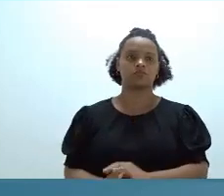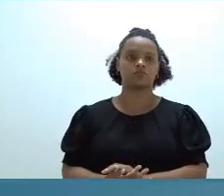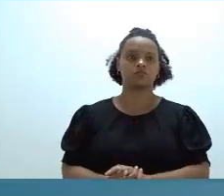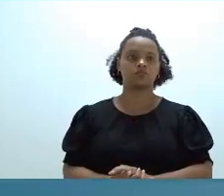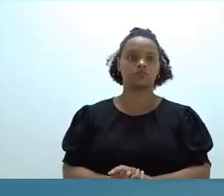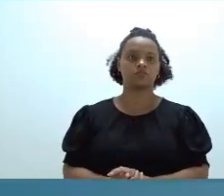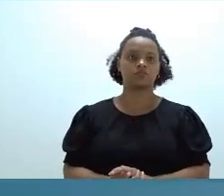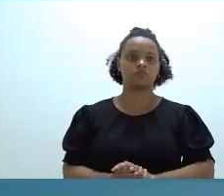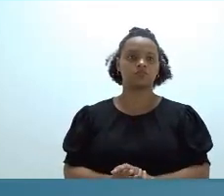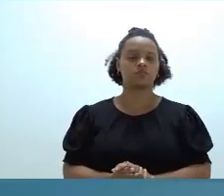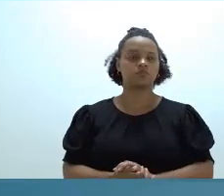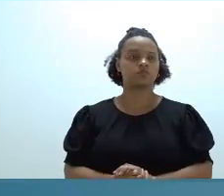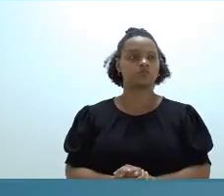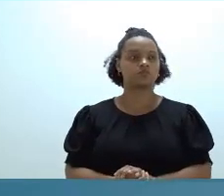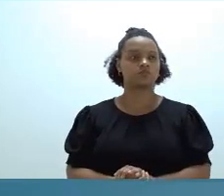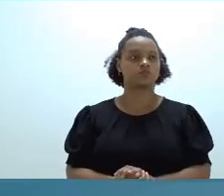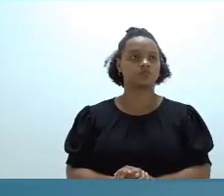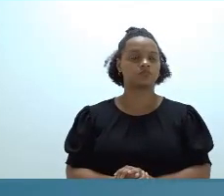estado.